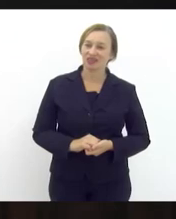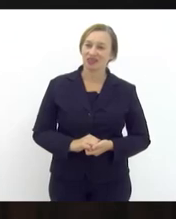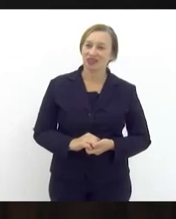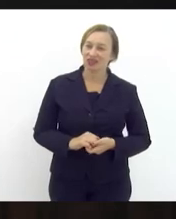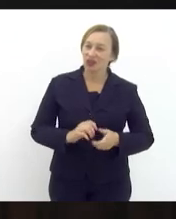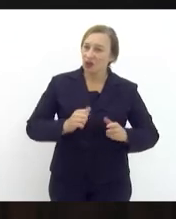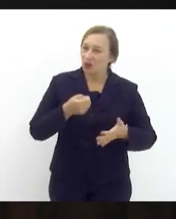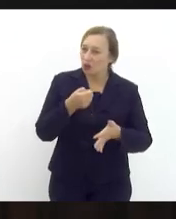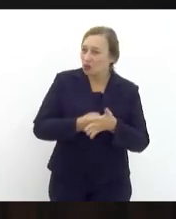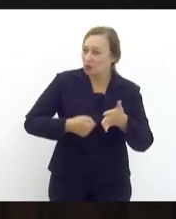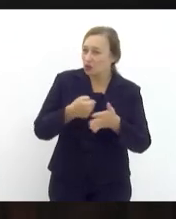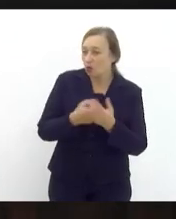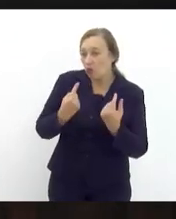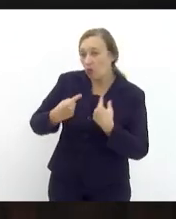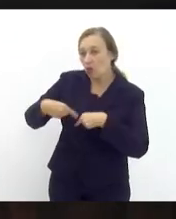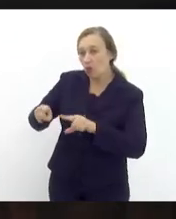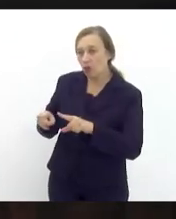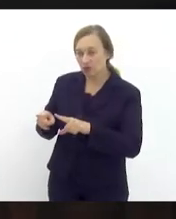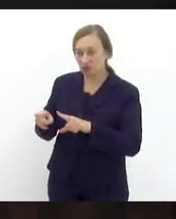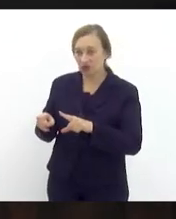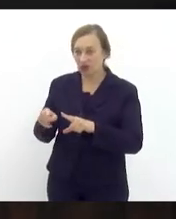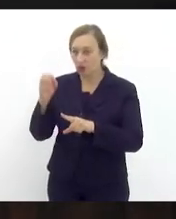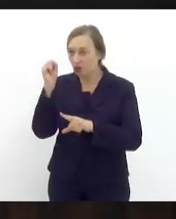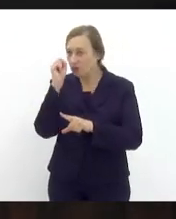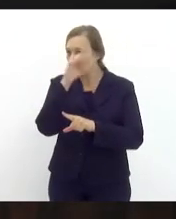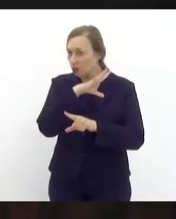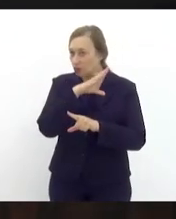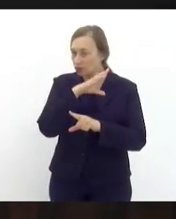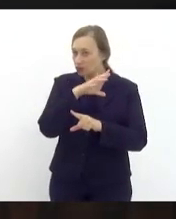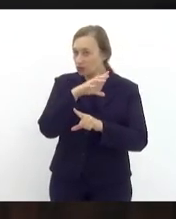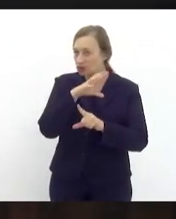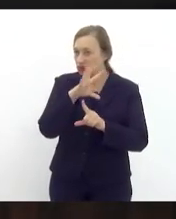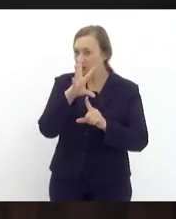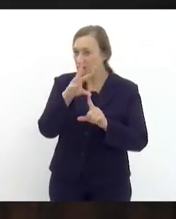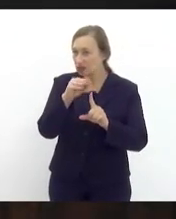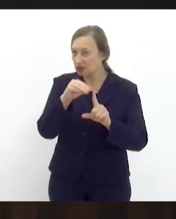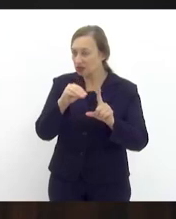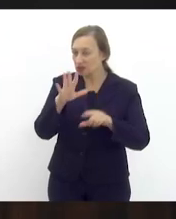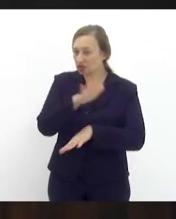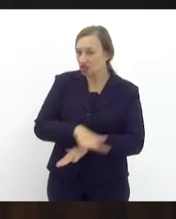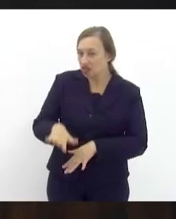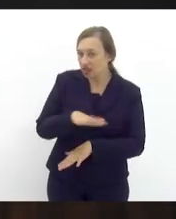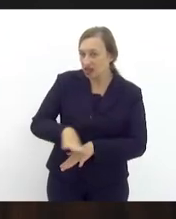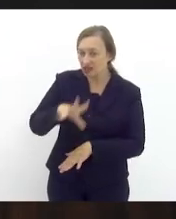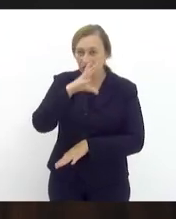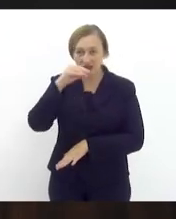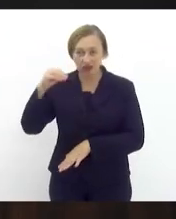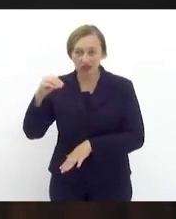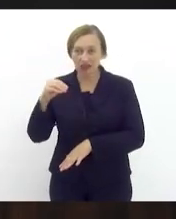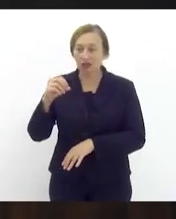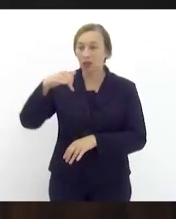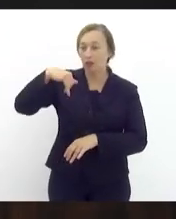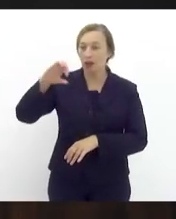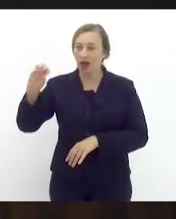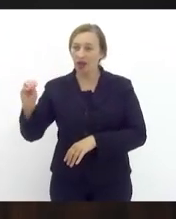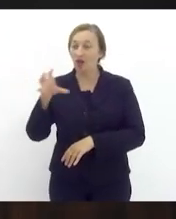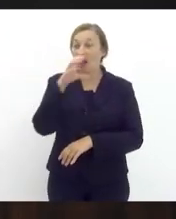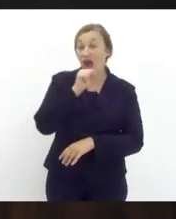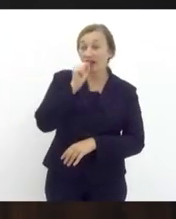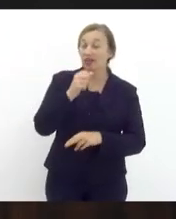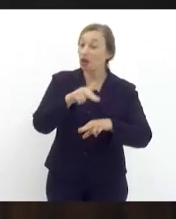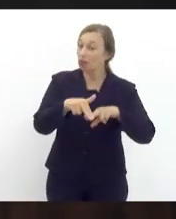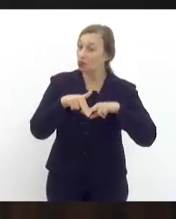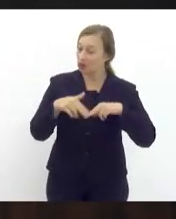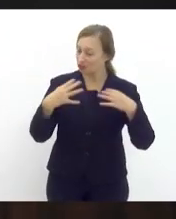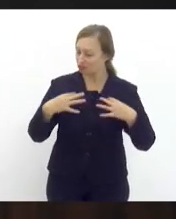ao abuso e a exploração sexual de criança e adolescente Maio laranja por isso que eu